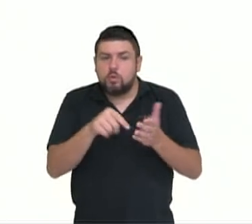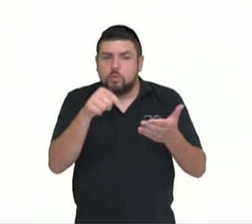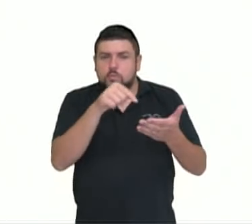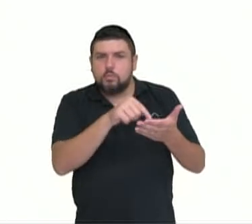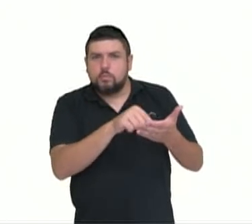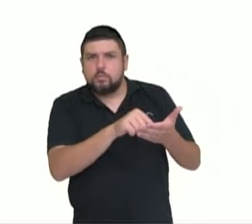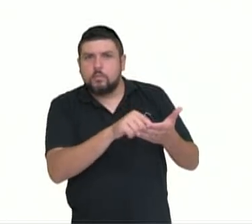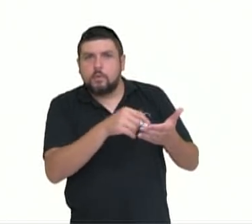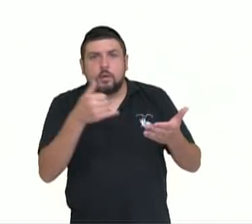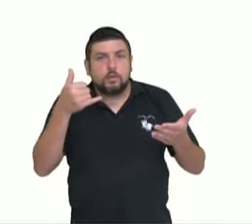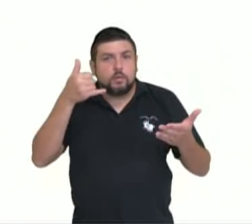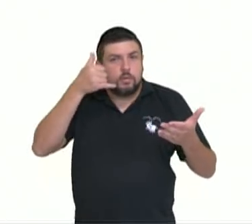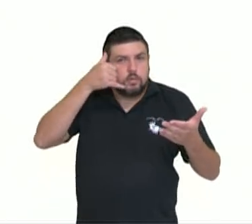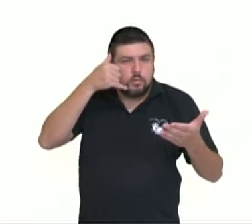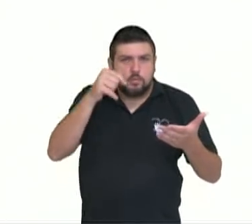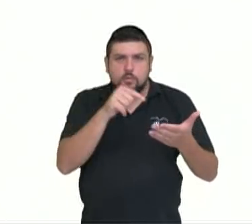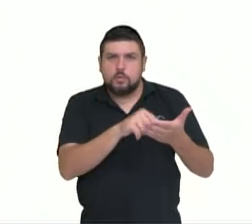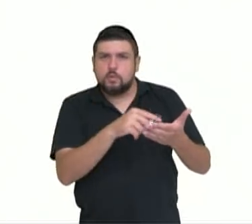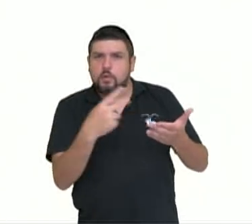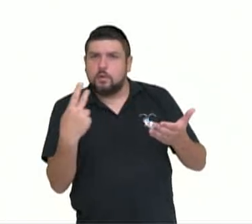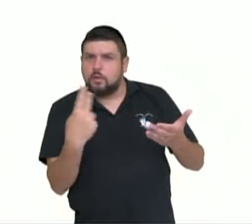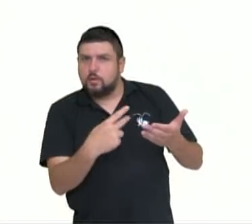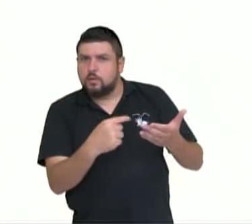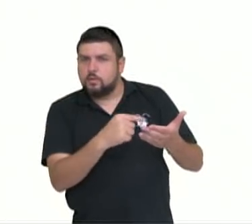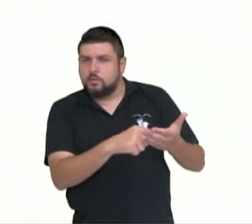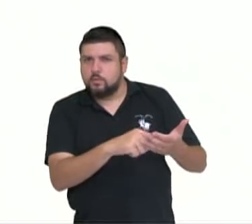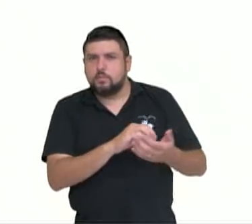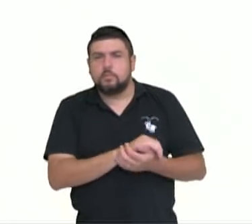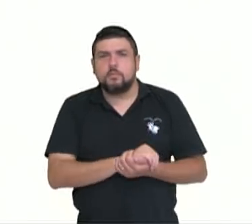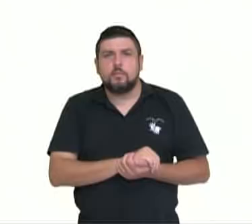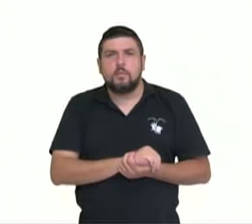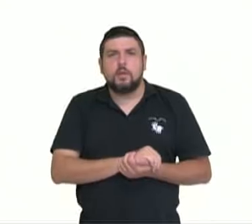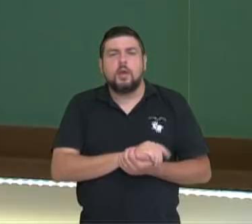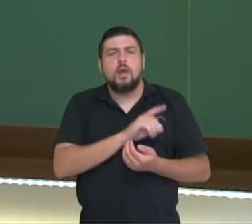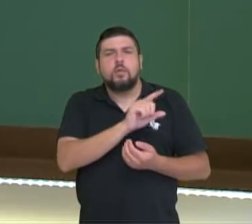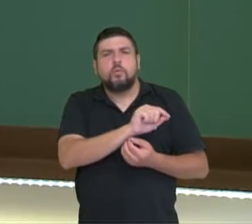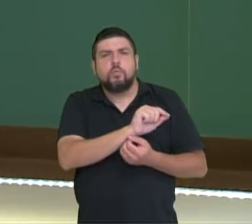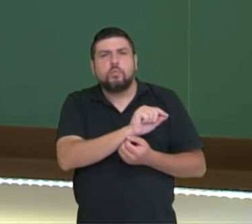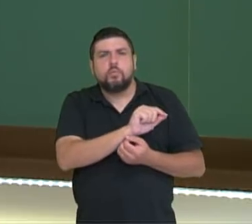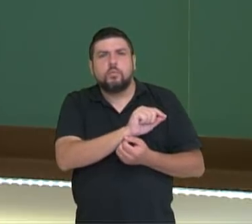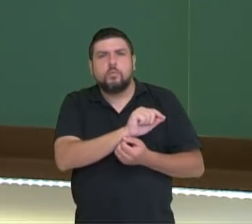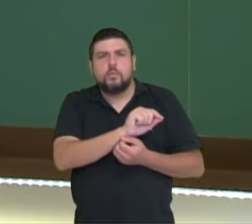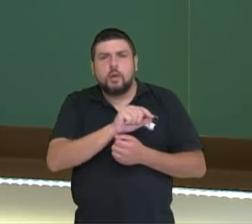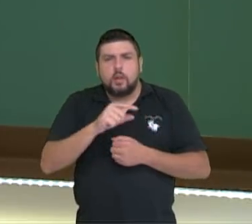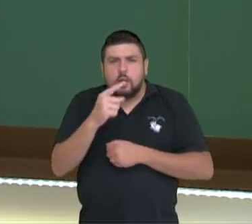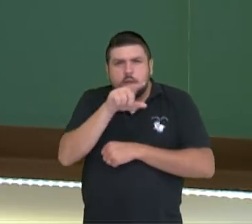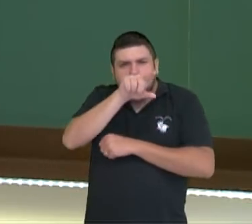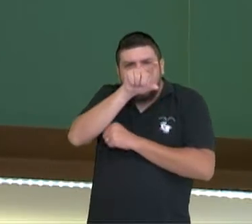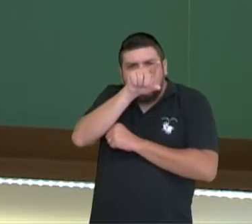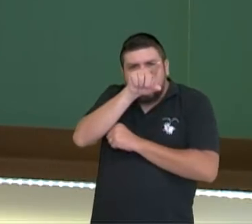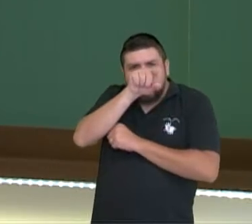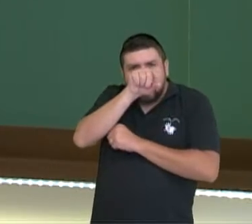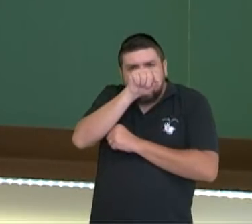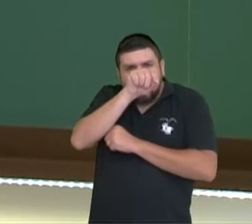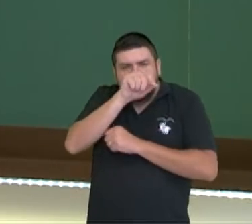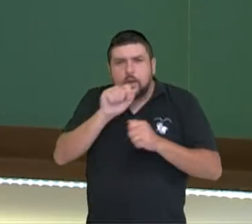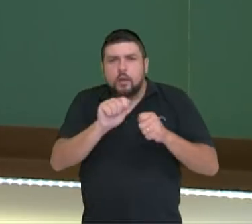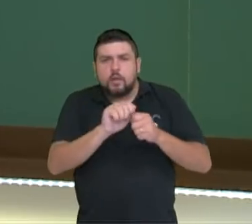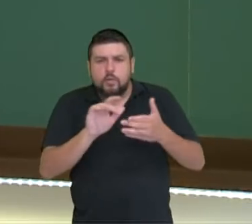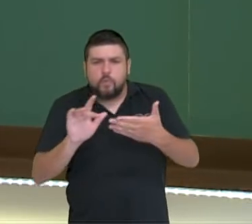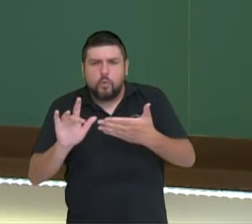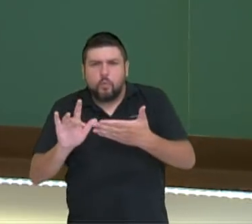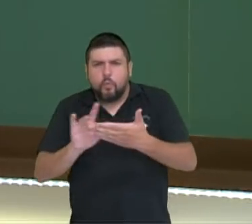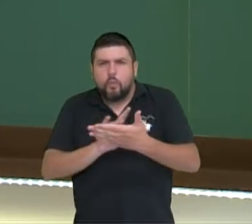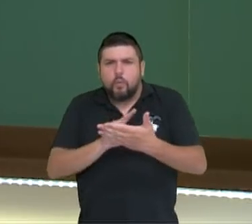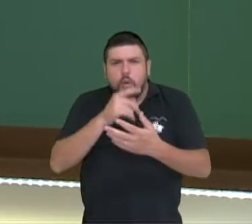versão direto para os smartphones. Esse jogo é aquele que você arremessa na verdade, uma